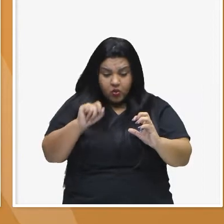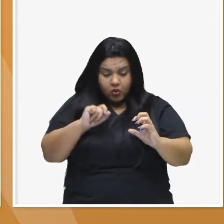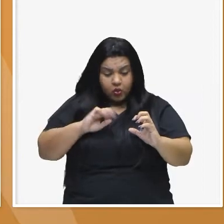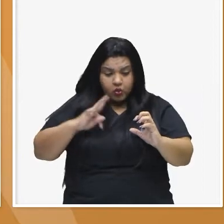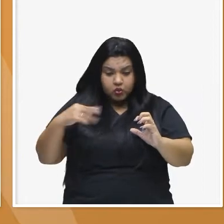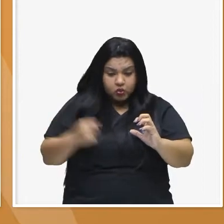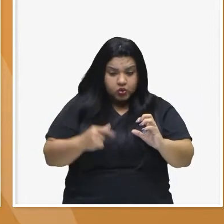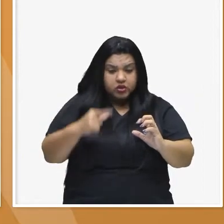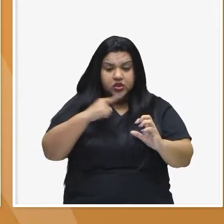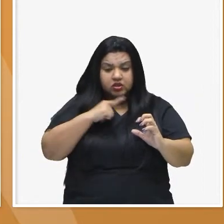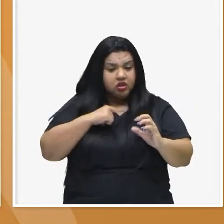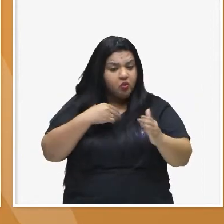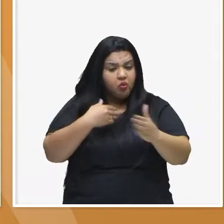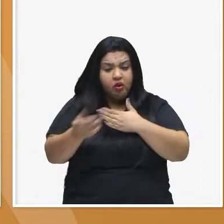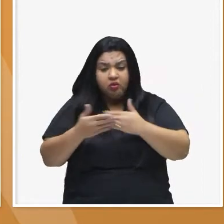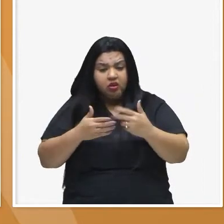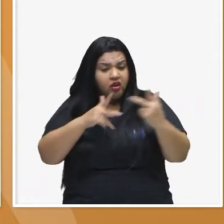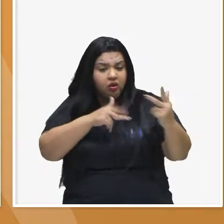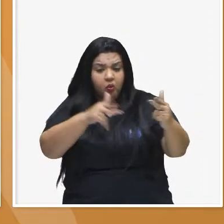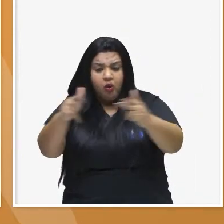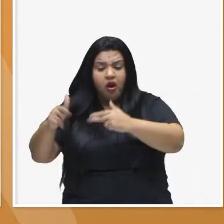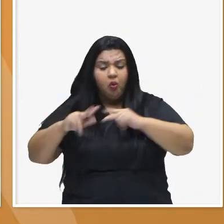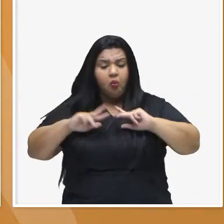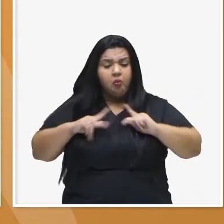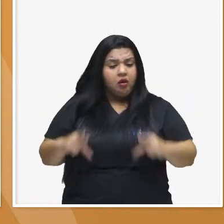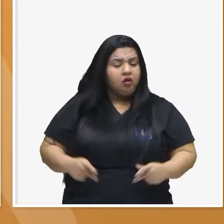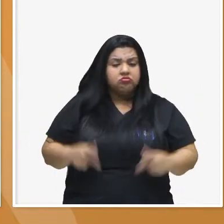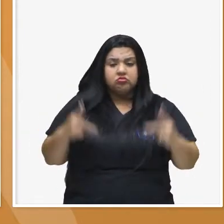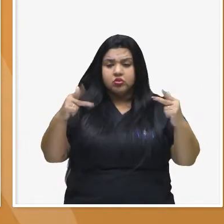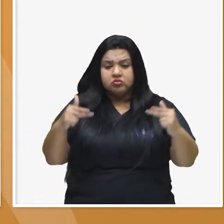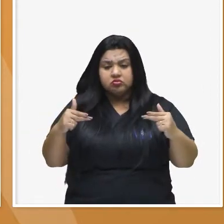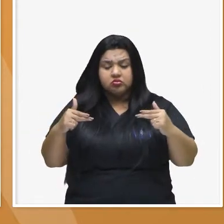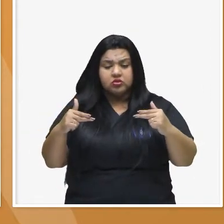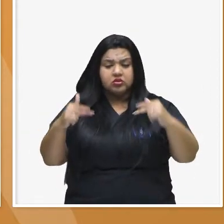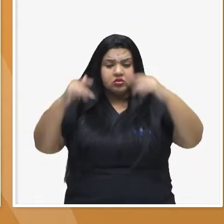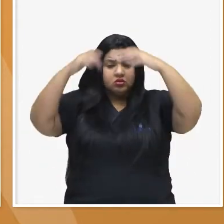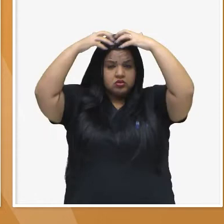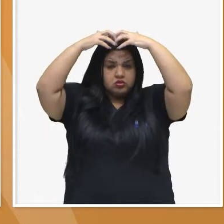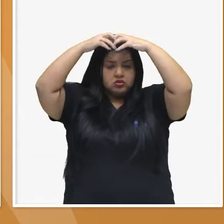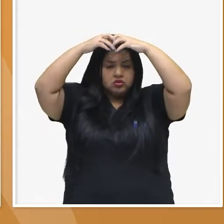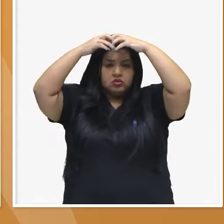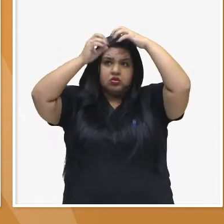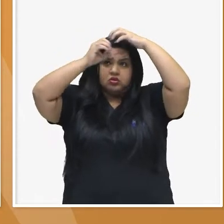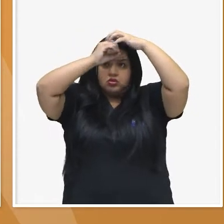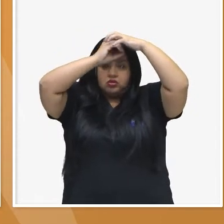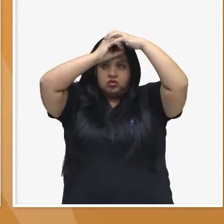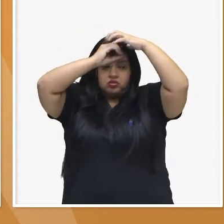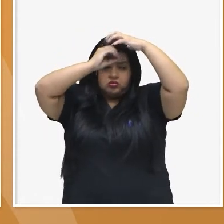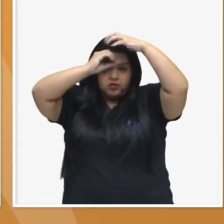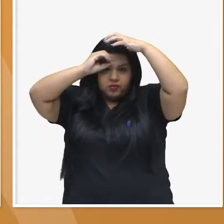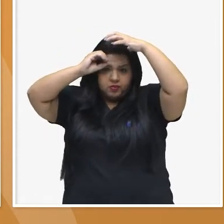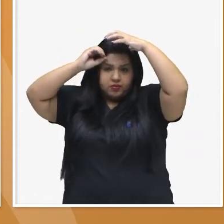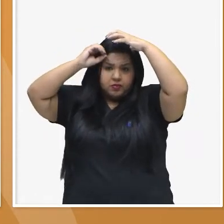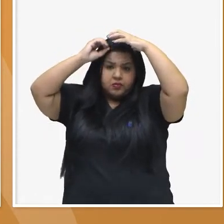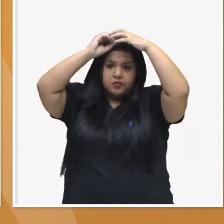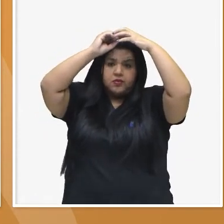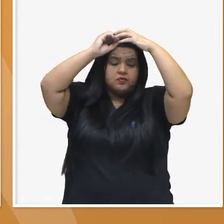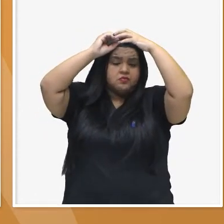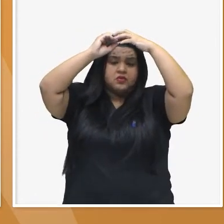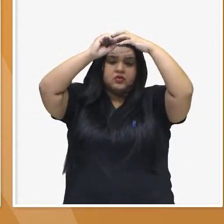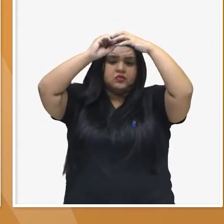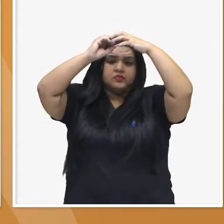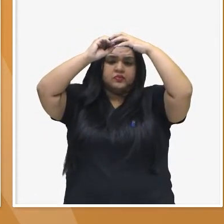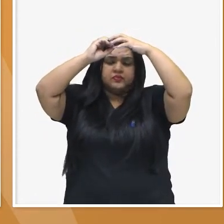aquilo que tem em qualquer crânio humano, né? O cérebro com suas, né, ali com suas... com todo